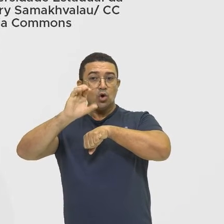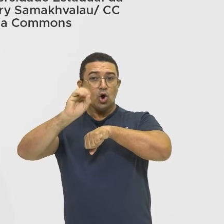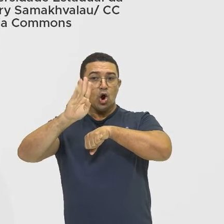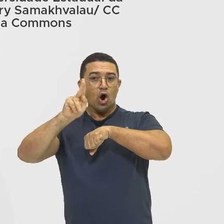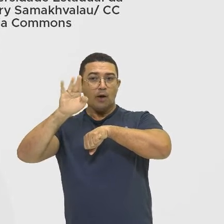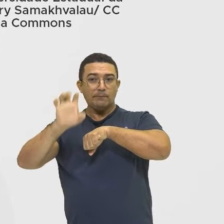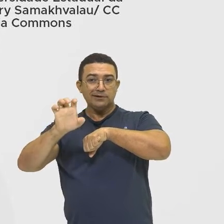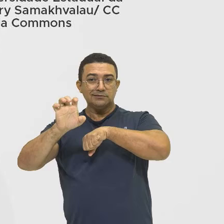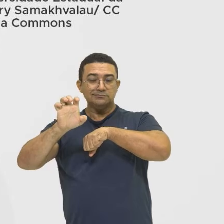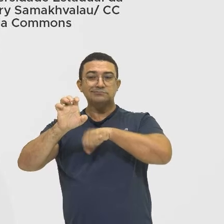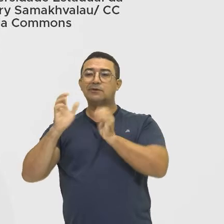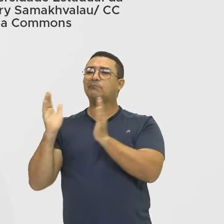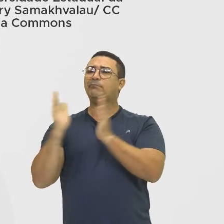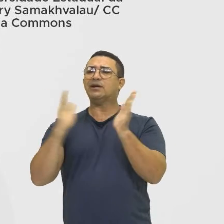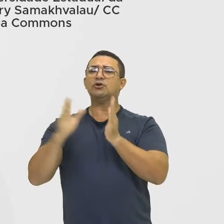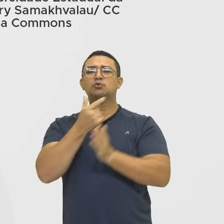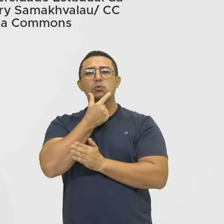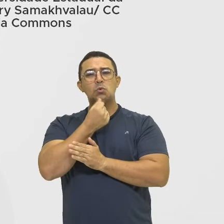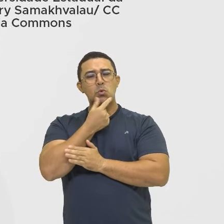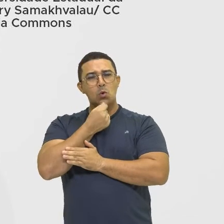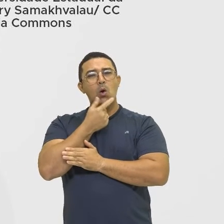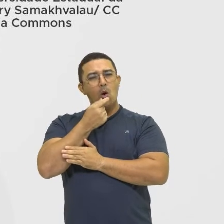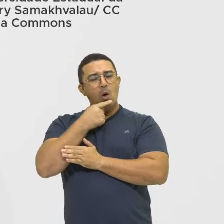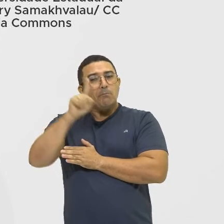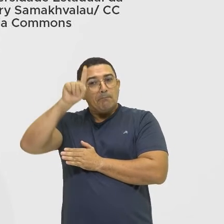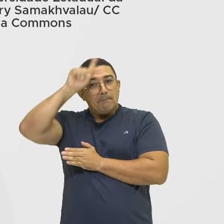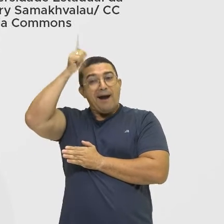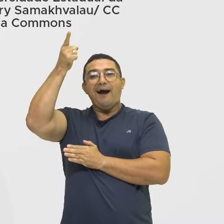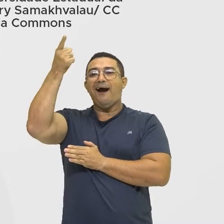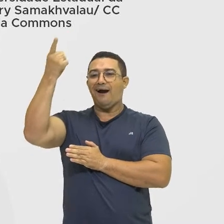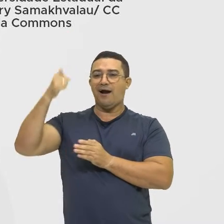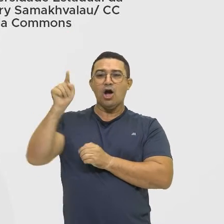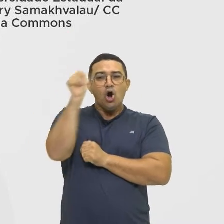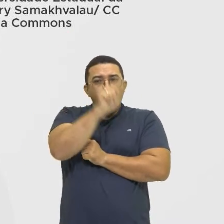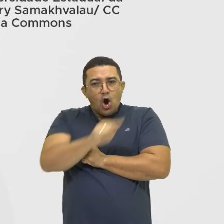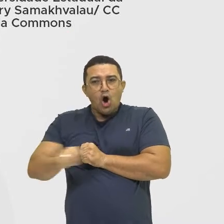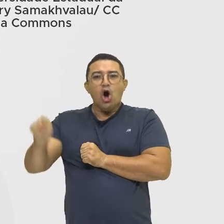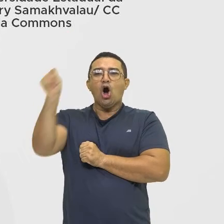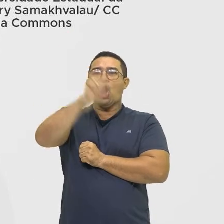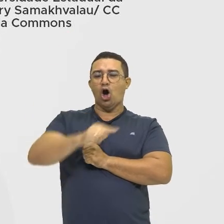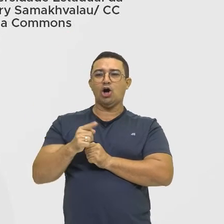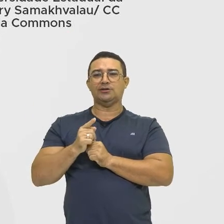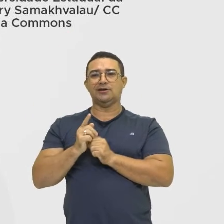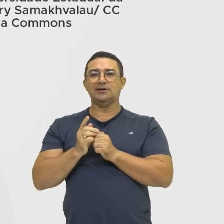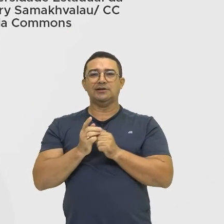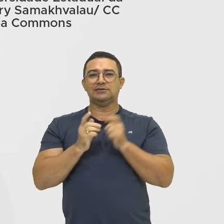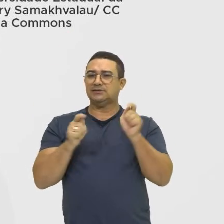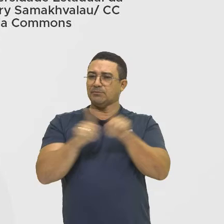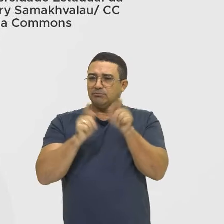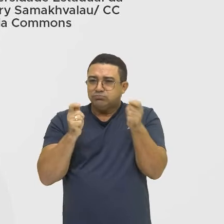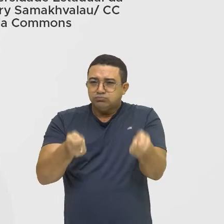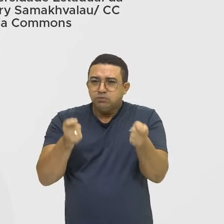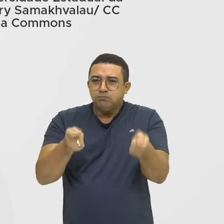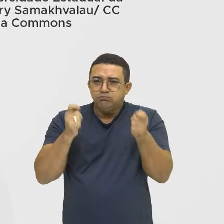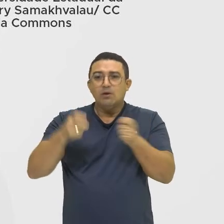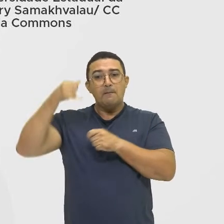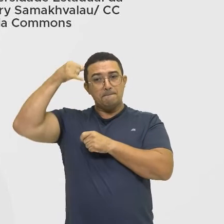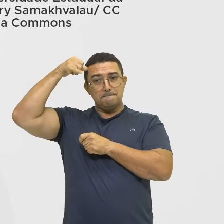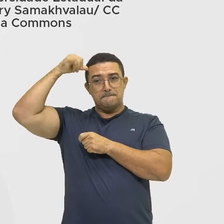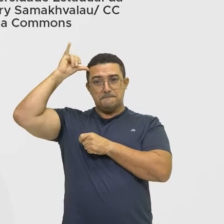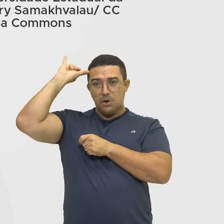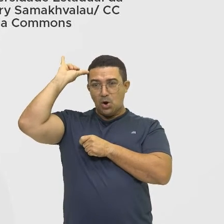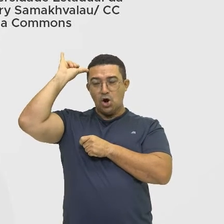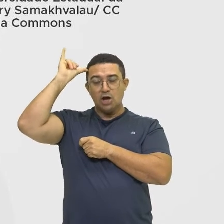Nesse período, o homem inventou a roda, o arado, os bois, e aparecem os primeiros registros de